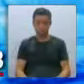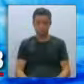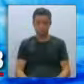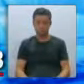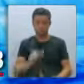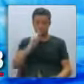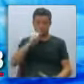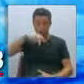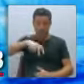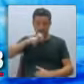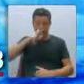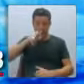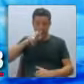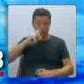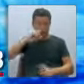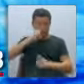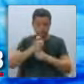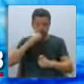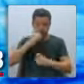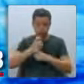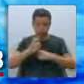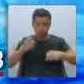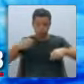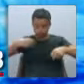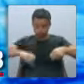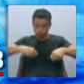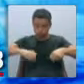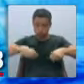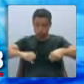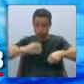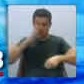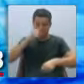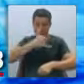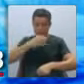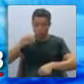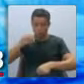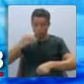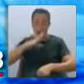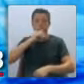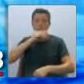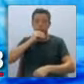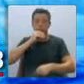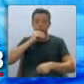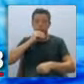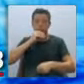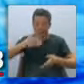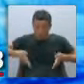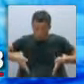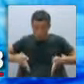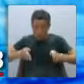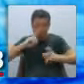a GNR arranca hoje com uma operação de fiscalização em motociclos cerca de 1200 militares vão estar nas estradas do país com maior